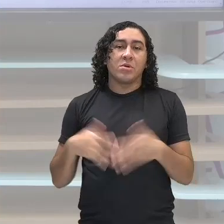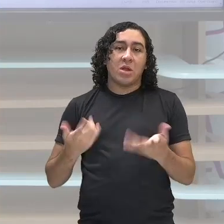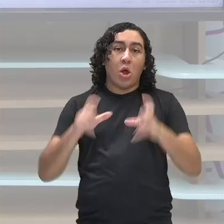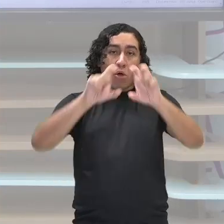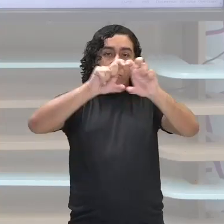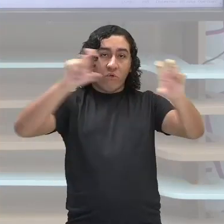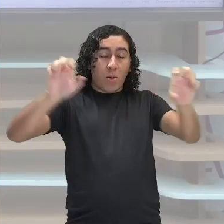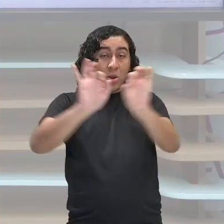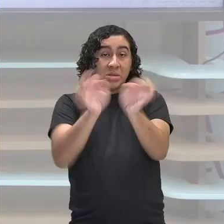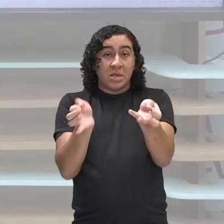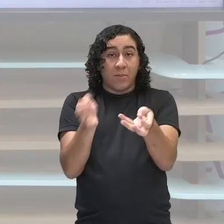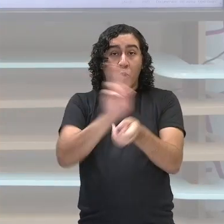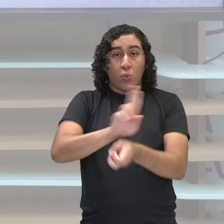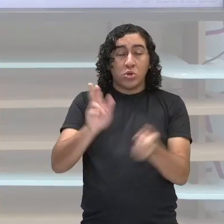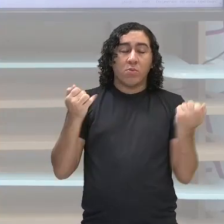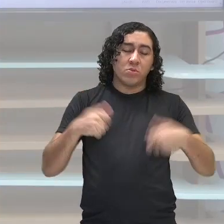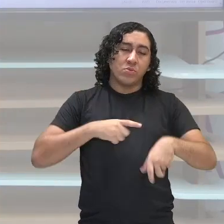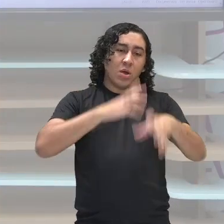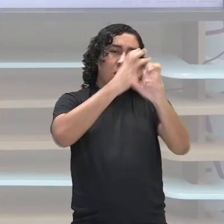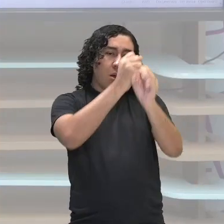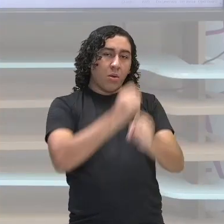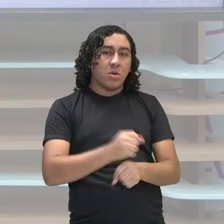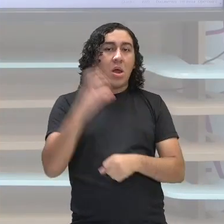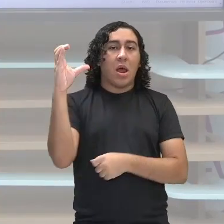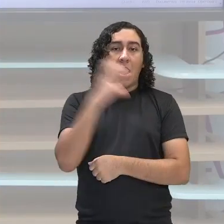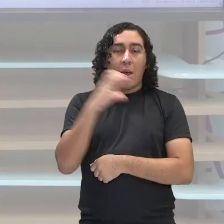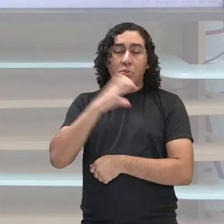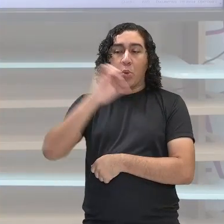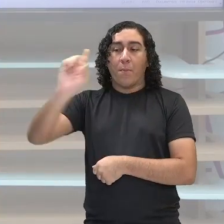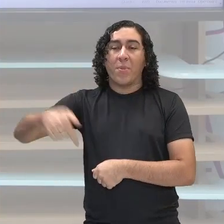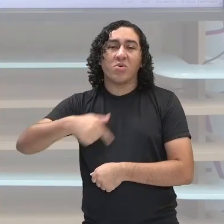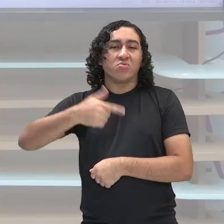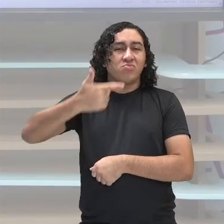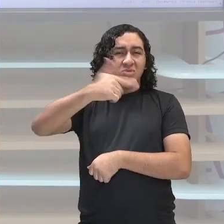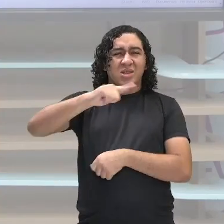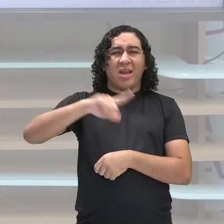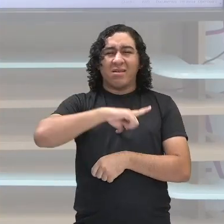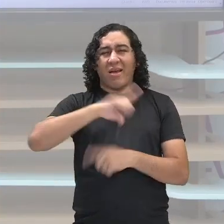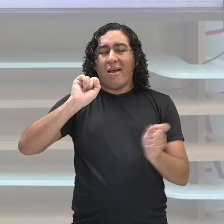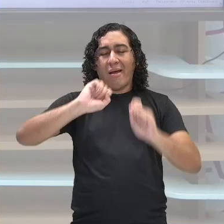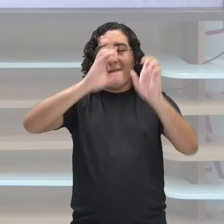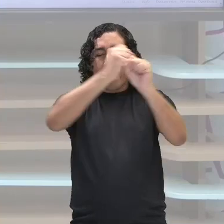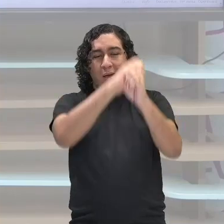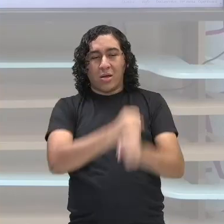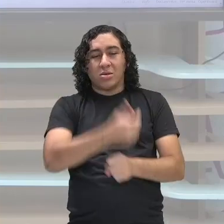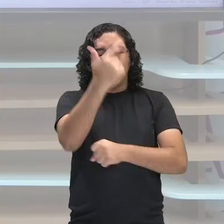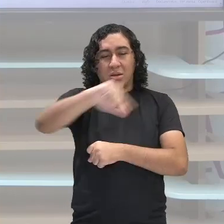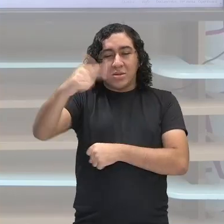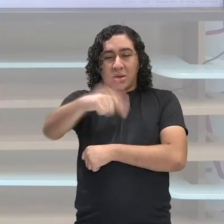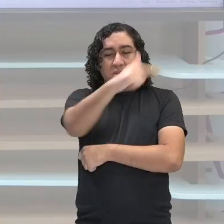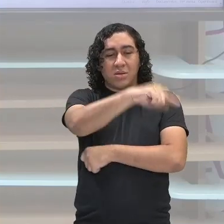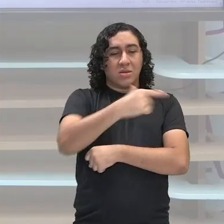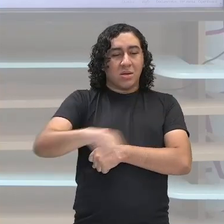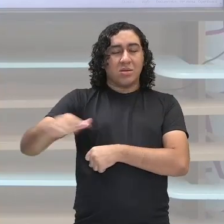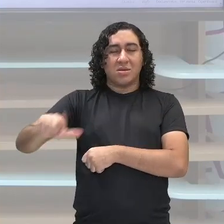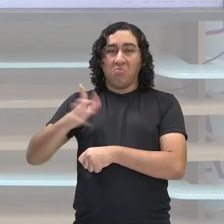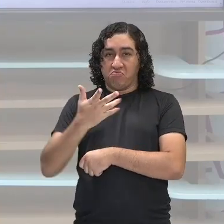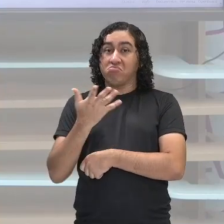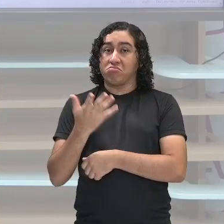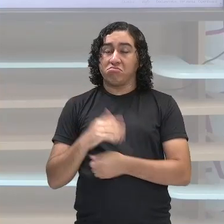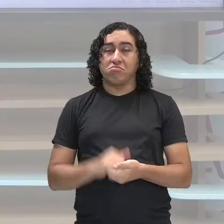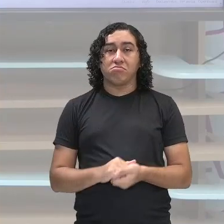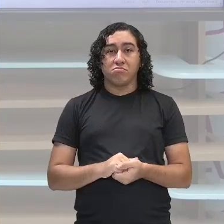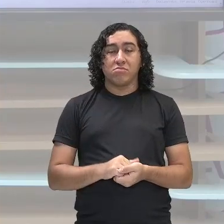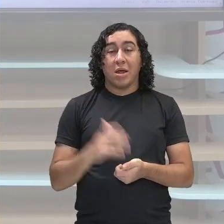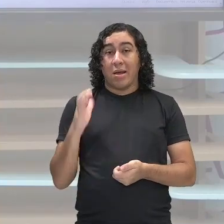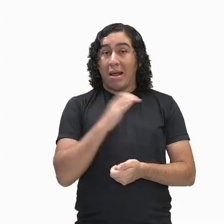gente conseguiria determinar o milésimo termo sem precisar, né, tá somando várias vezes ali com a razão. Interessante, né? Vamos para o